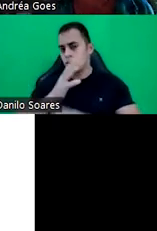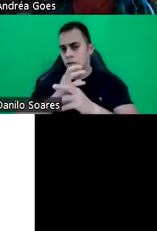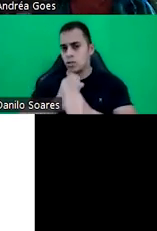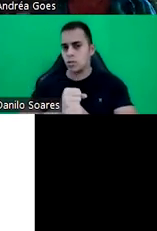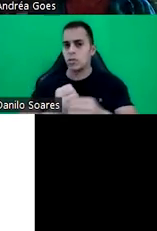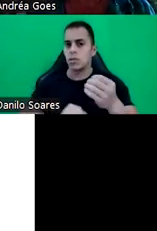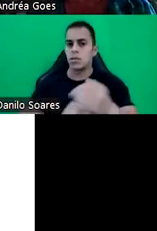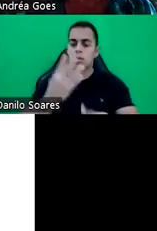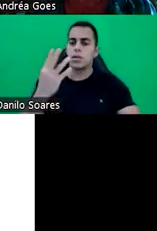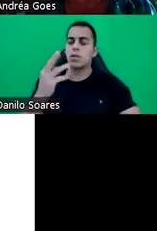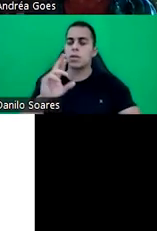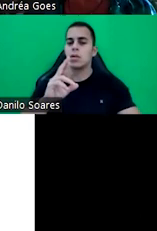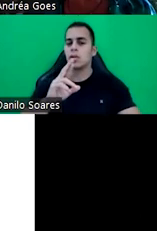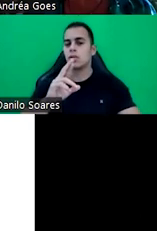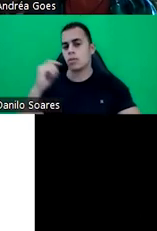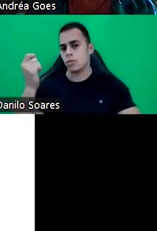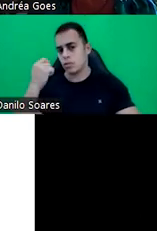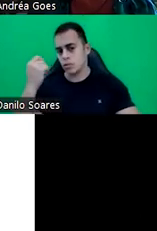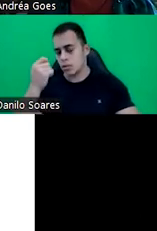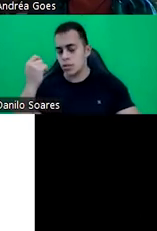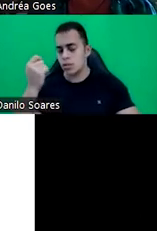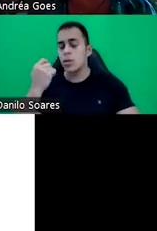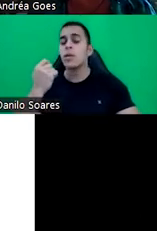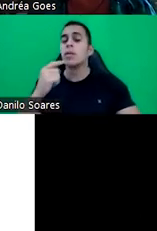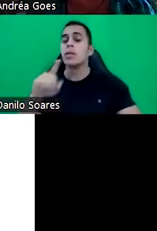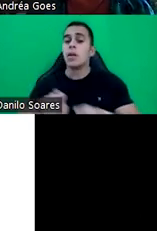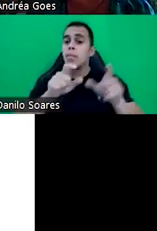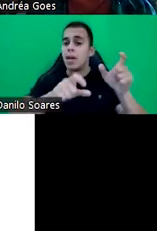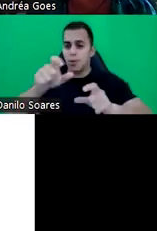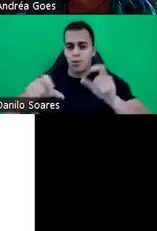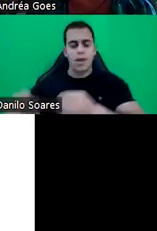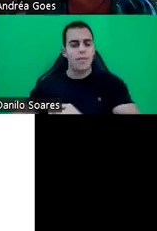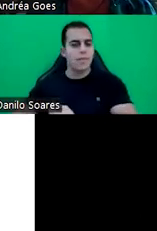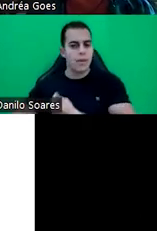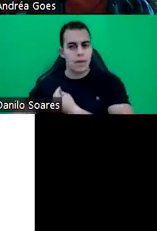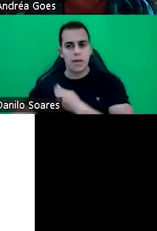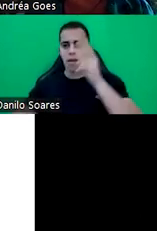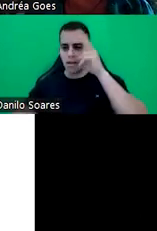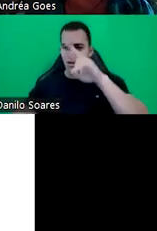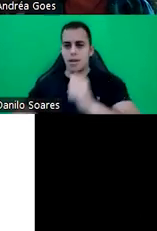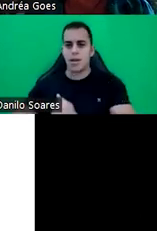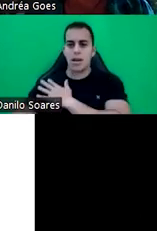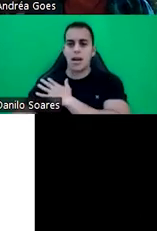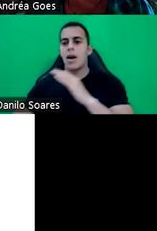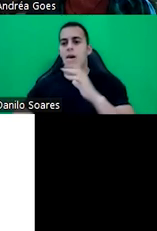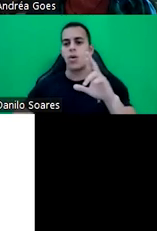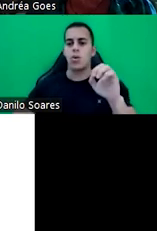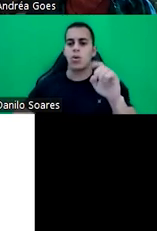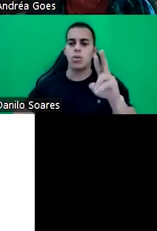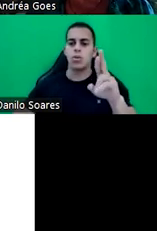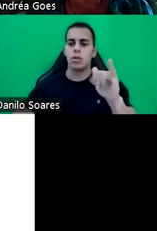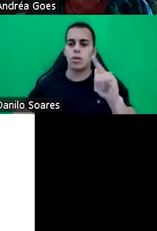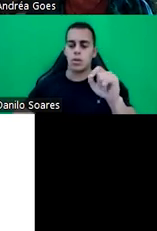do Sul, e os seus personagens participavam. Então, quem não se lembra do capitão Rodrigo Cambará, que participou